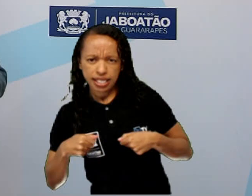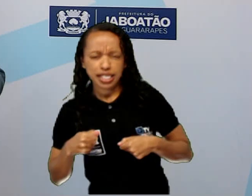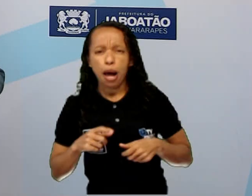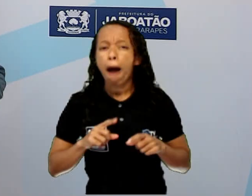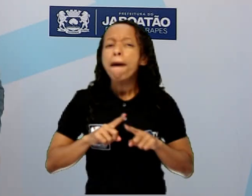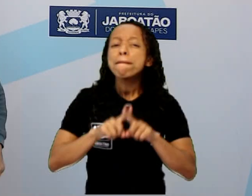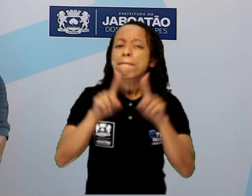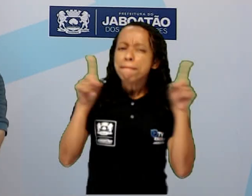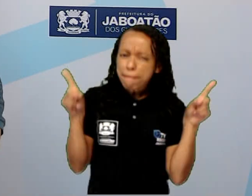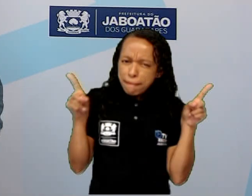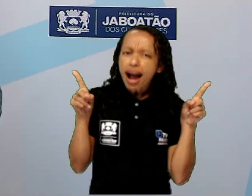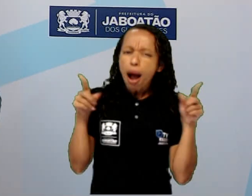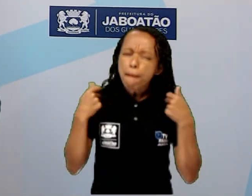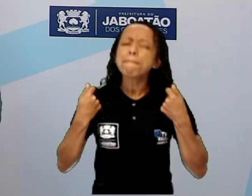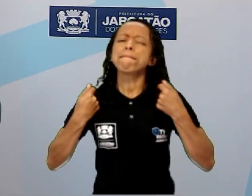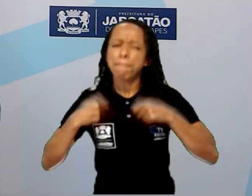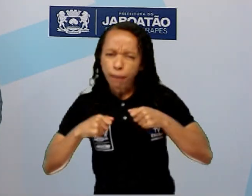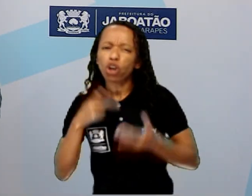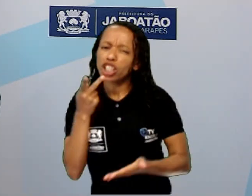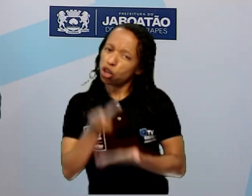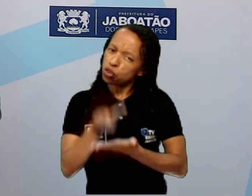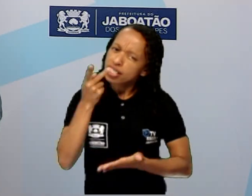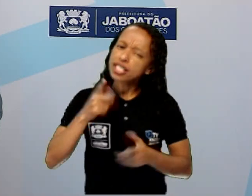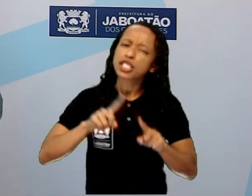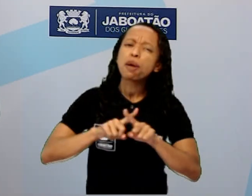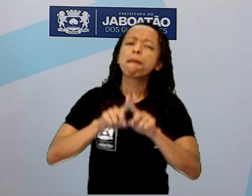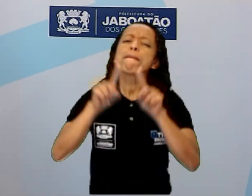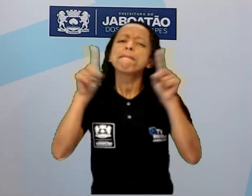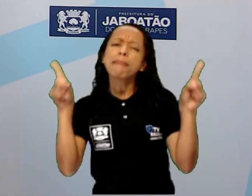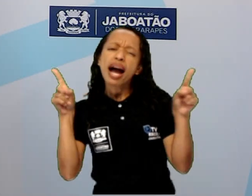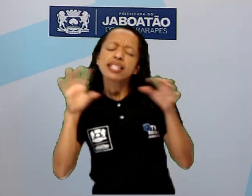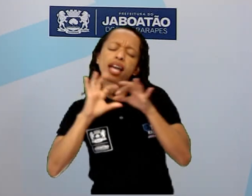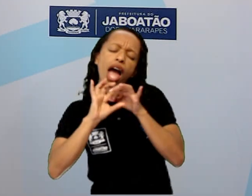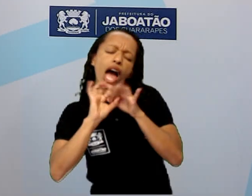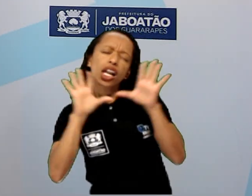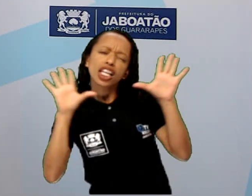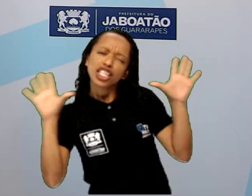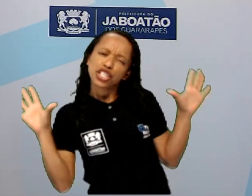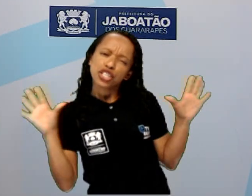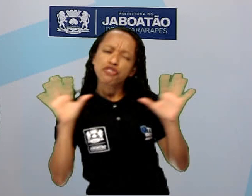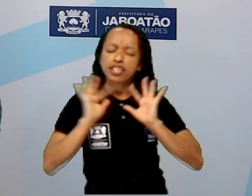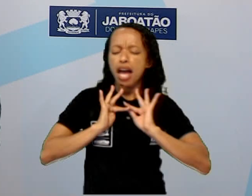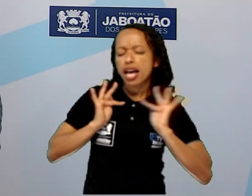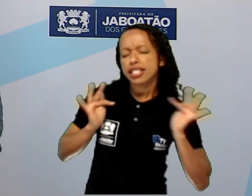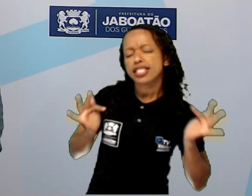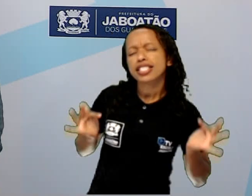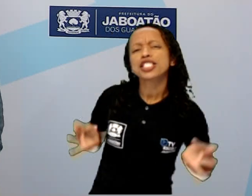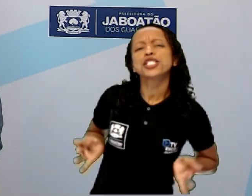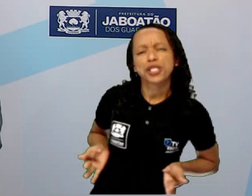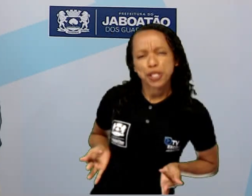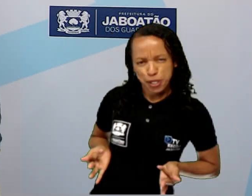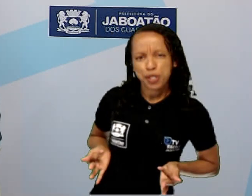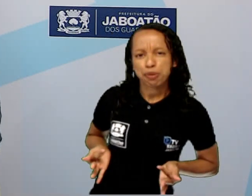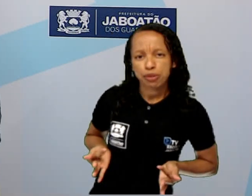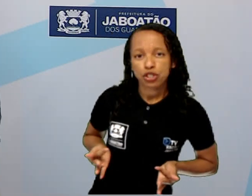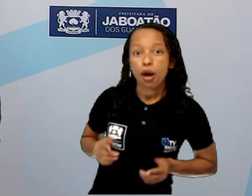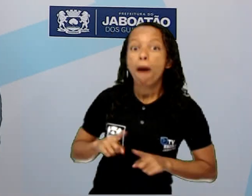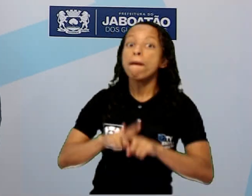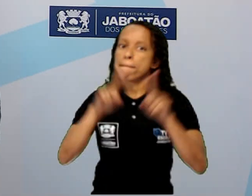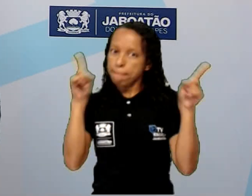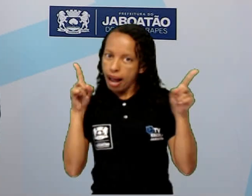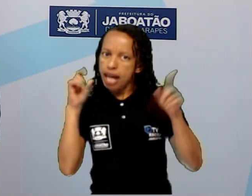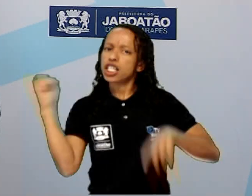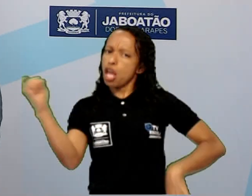falar assim. É menos sofisticado que a cultura erudita, mas não menos importante. Senão